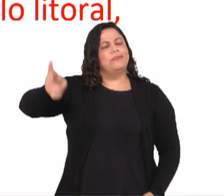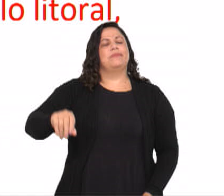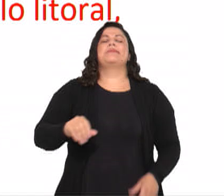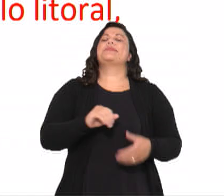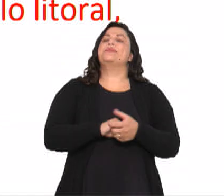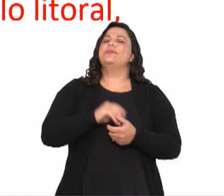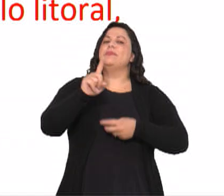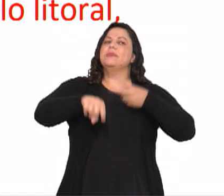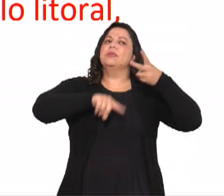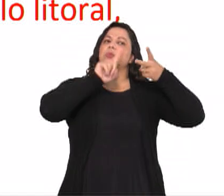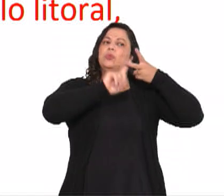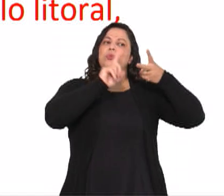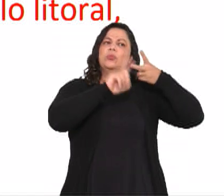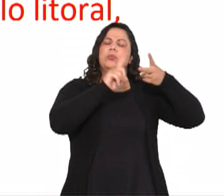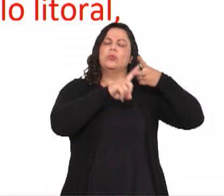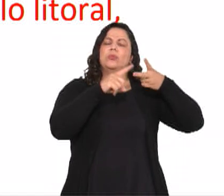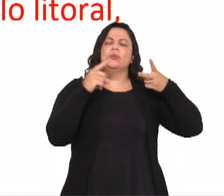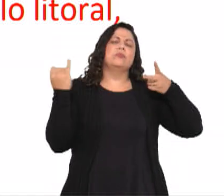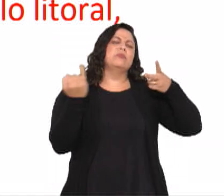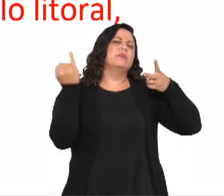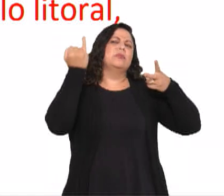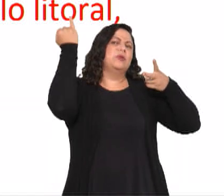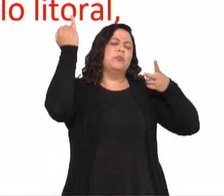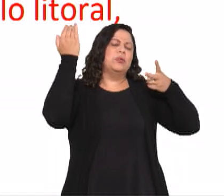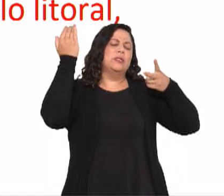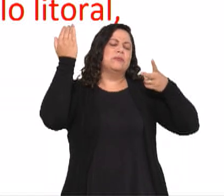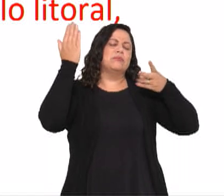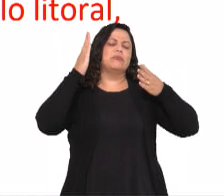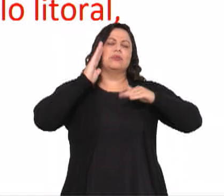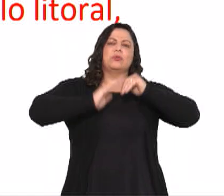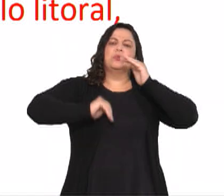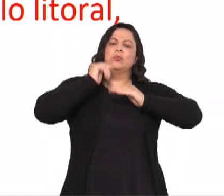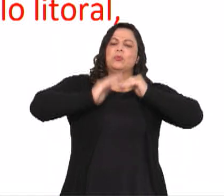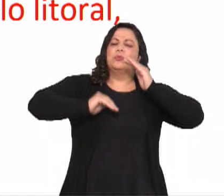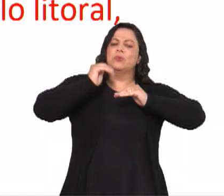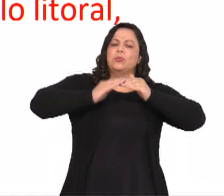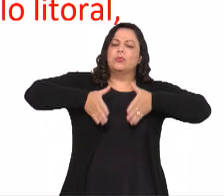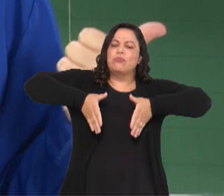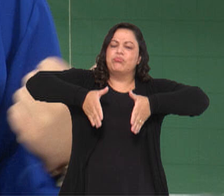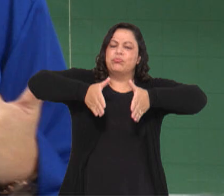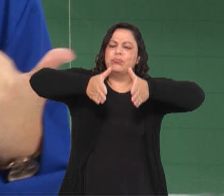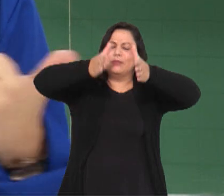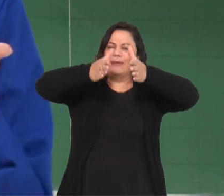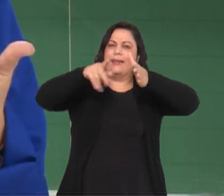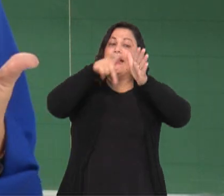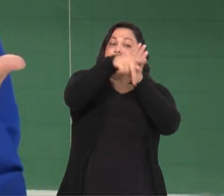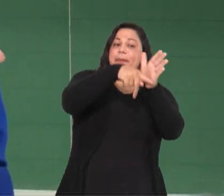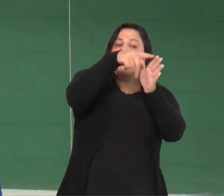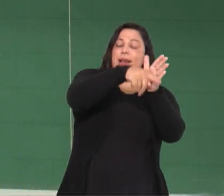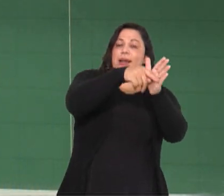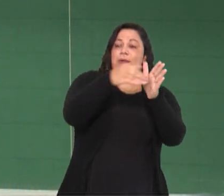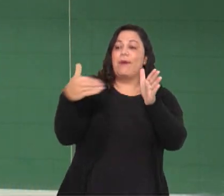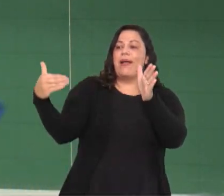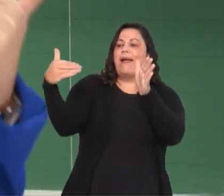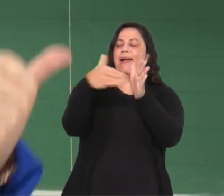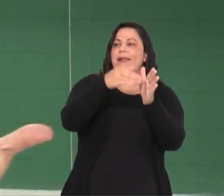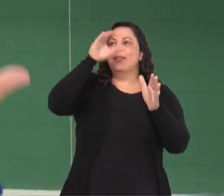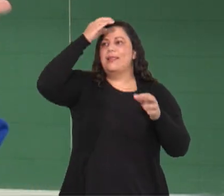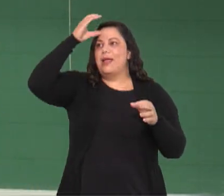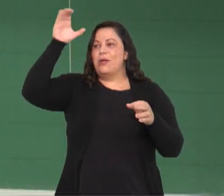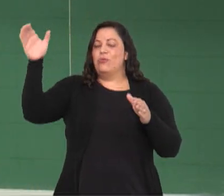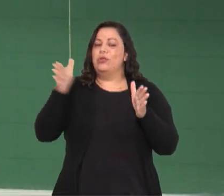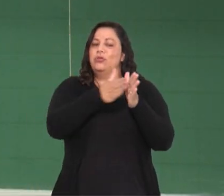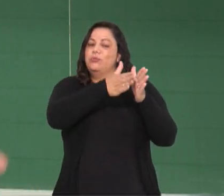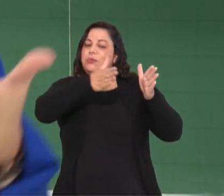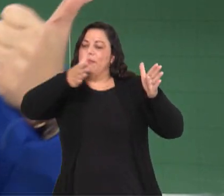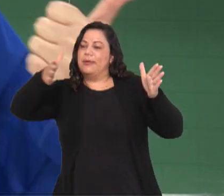importância da construção da estrada de ferro Paranaguá-Curitiba? Então, vamos lembrar que ela foi construída num tempo recorde, né, numa época em